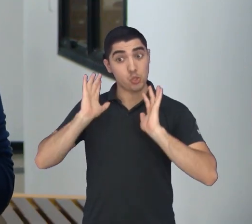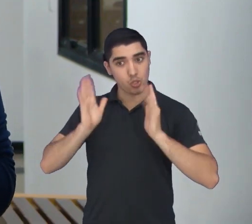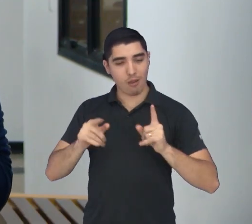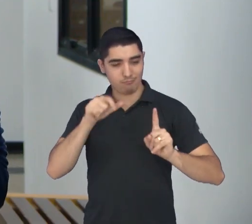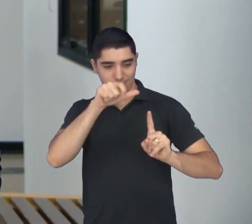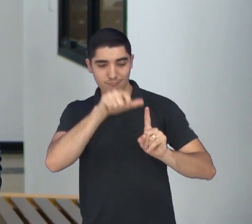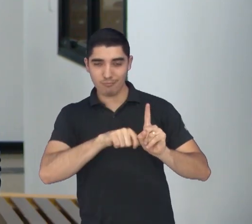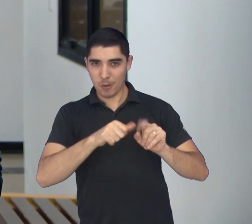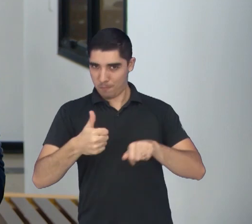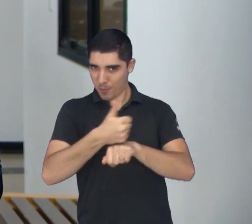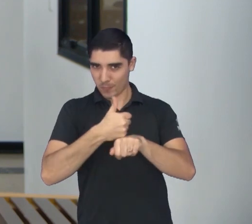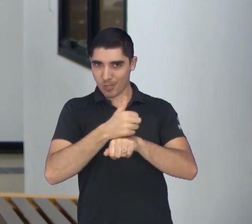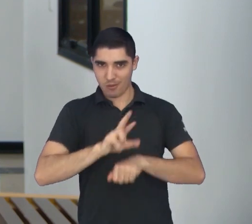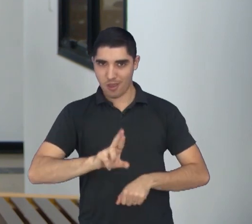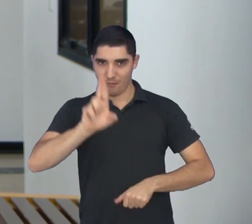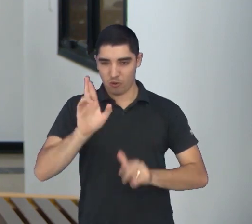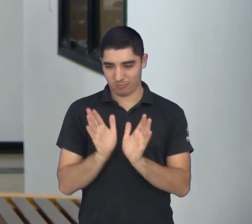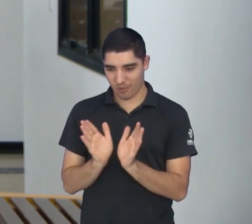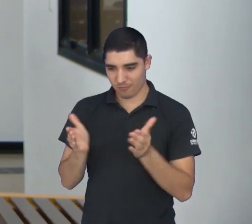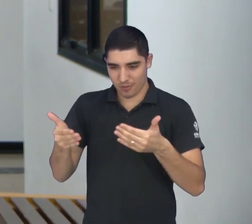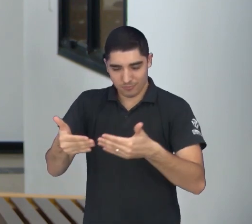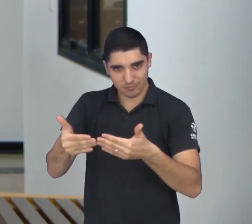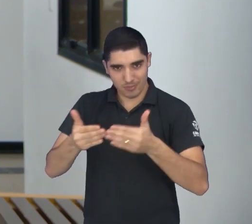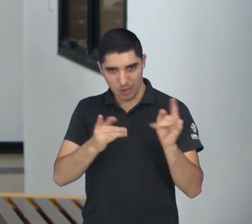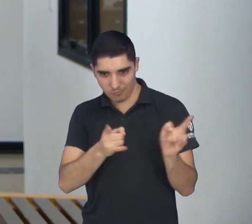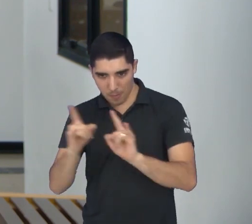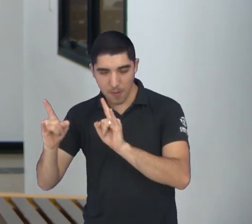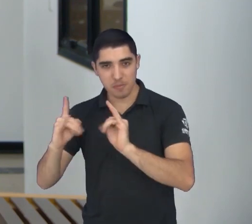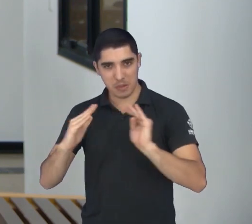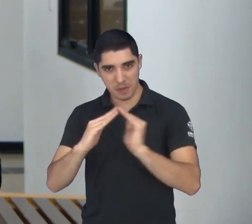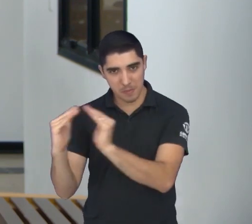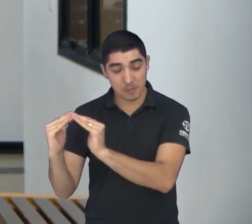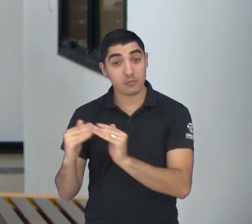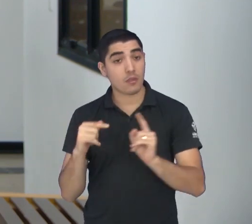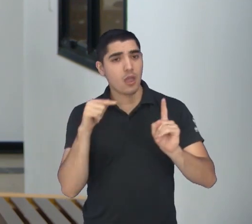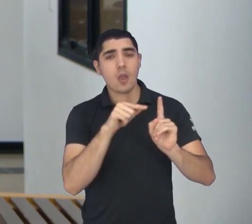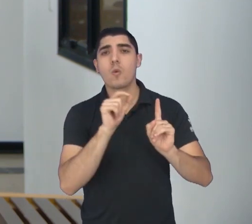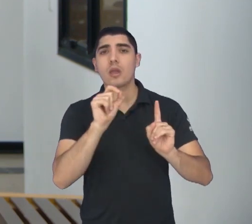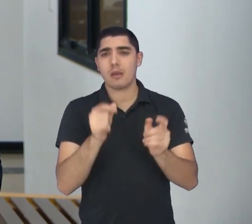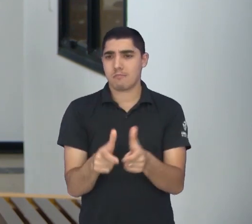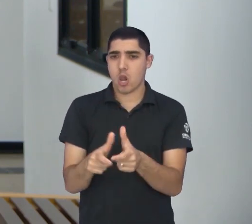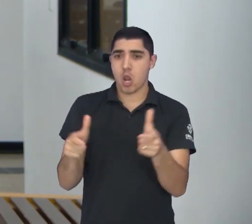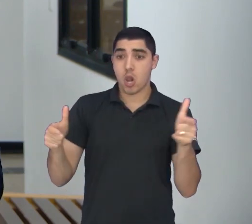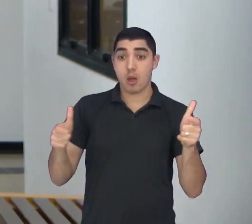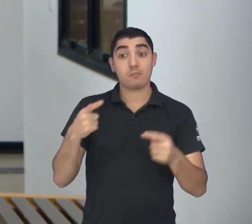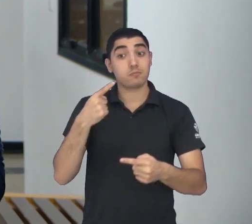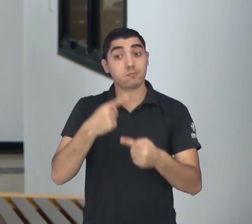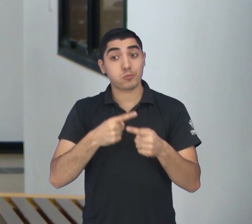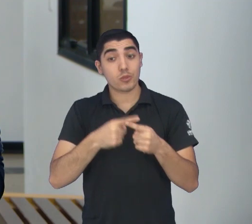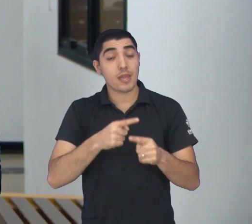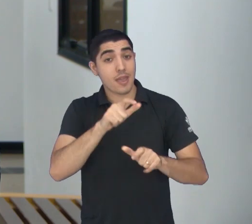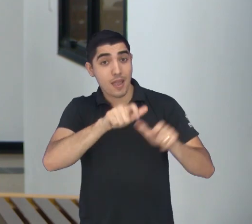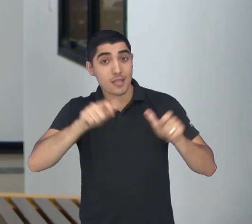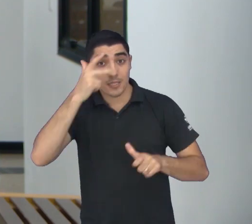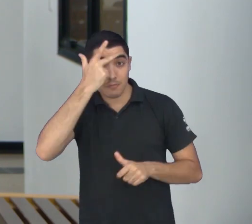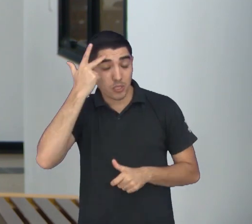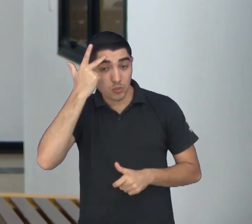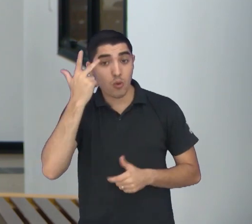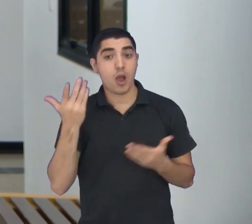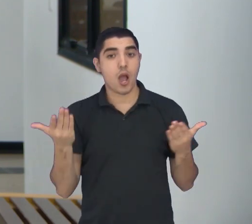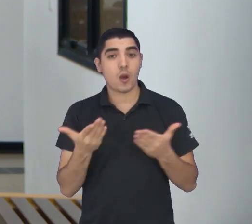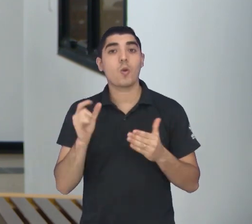muito, viu? E um dos principais motivos desse crescimento vem por conta das pessoas que estão vivendo cada vez mais